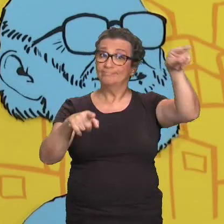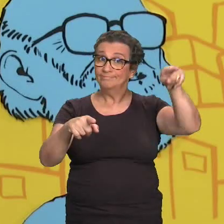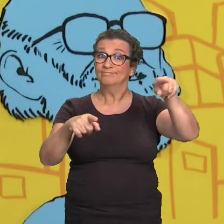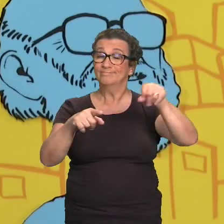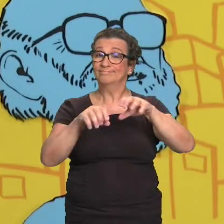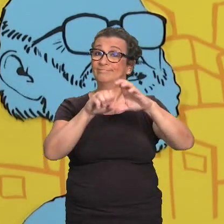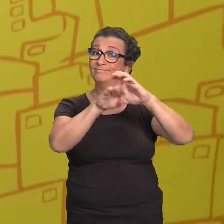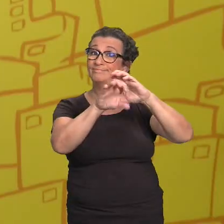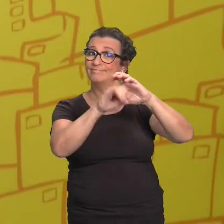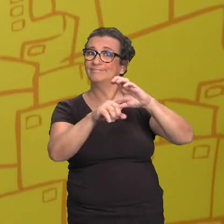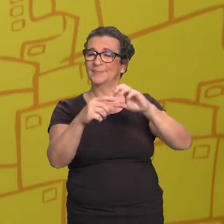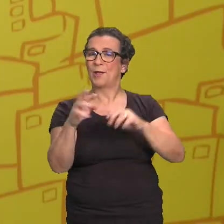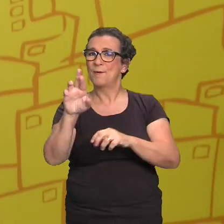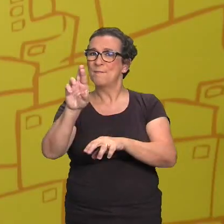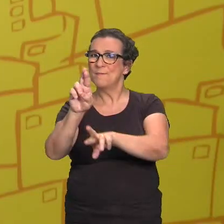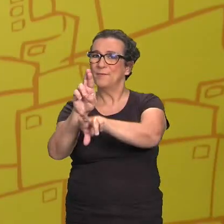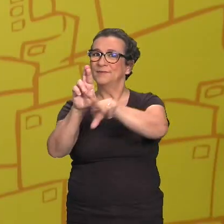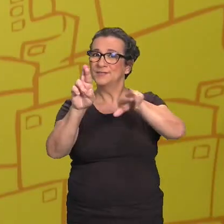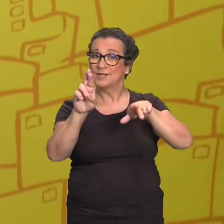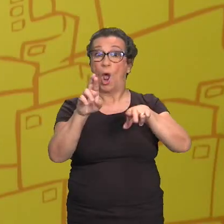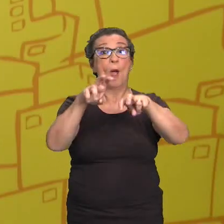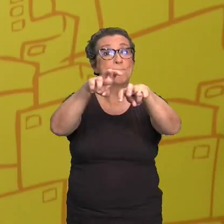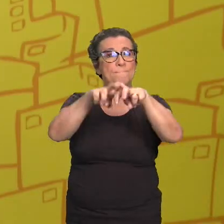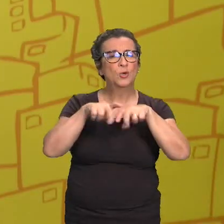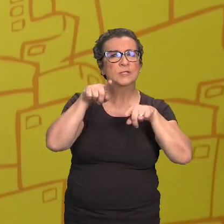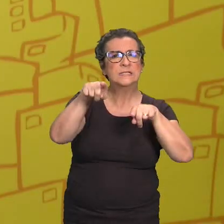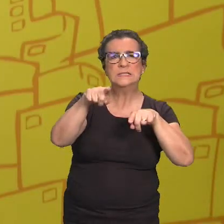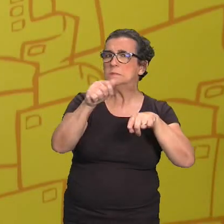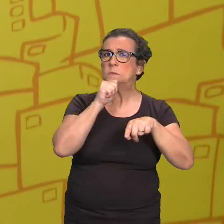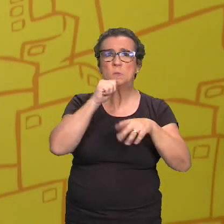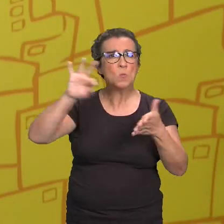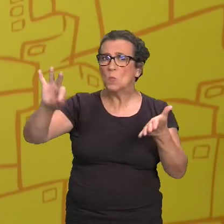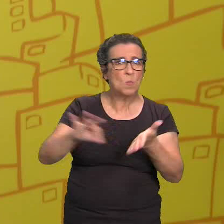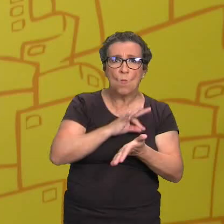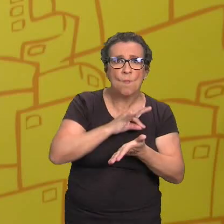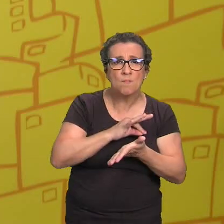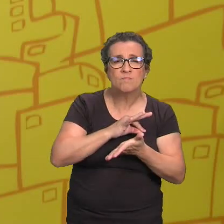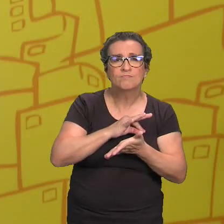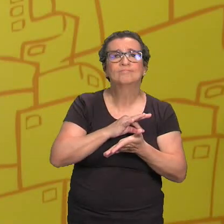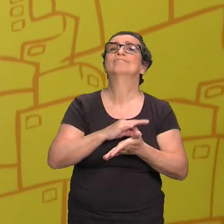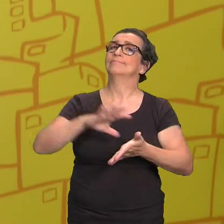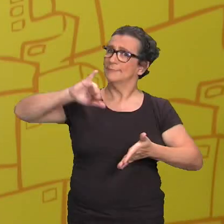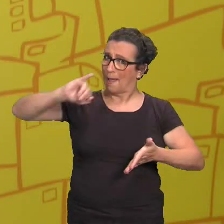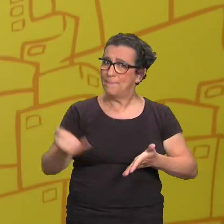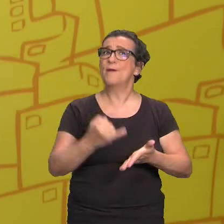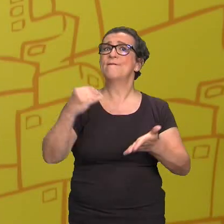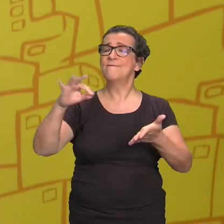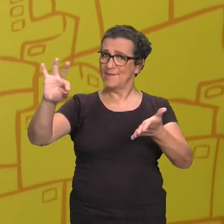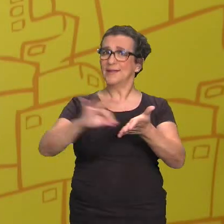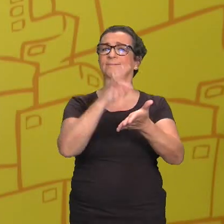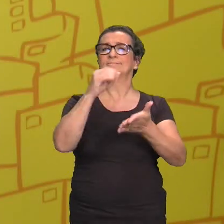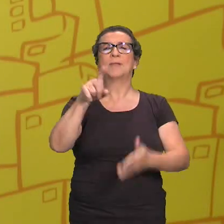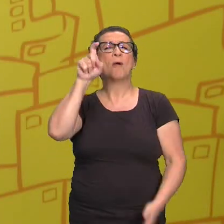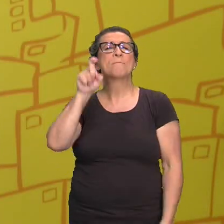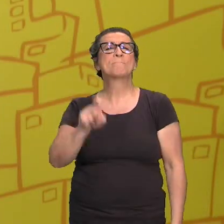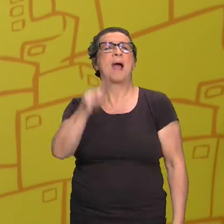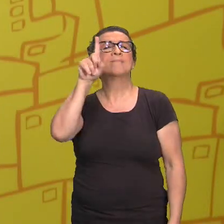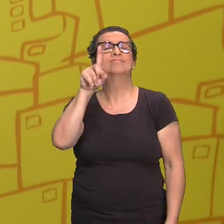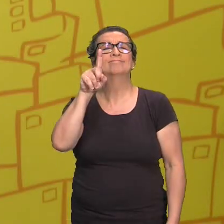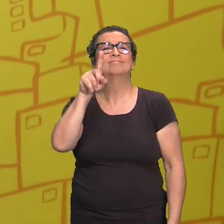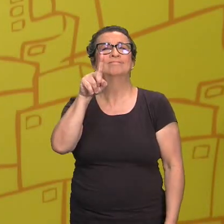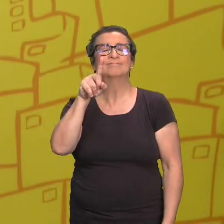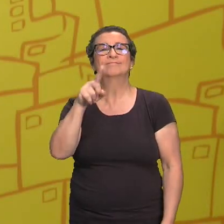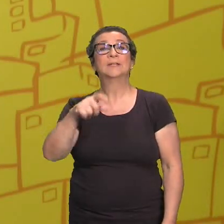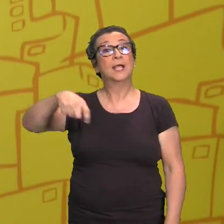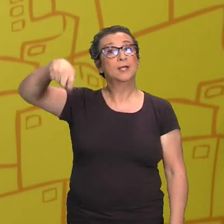ok? Por isso, se você ainda não se inscreveu no canal, se inscreva. Basta um clique e